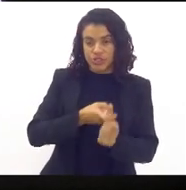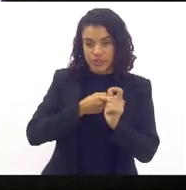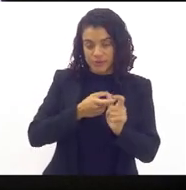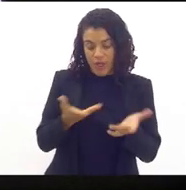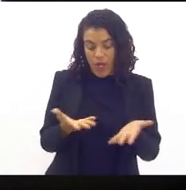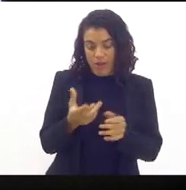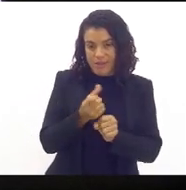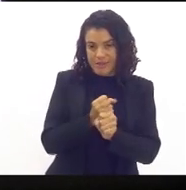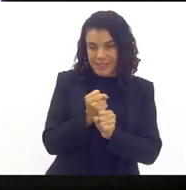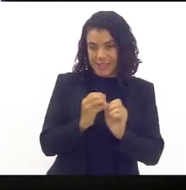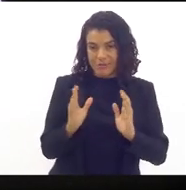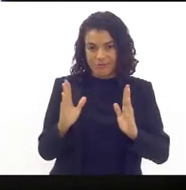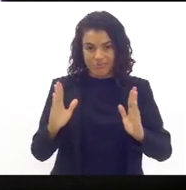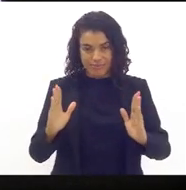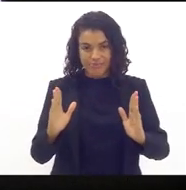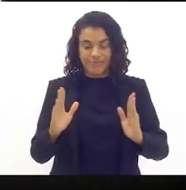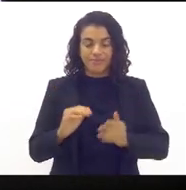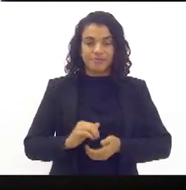ano.